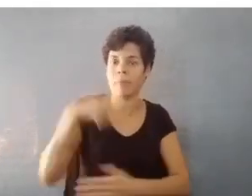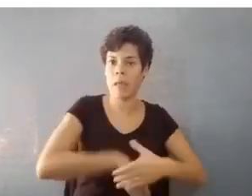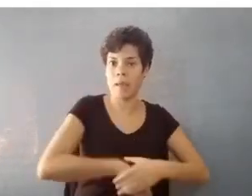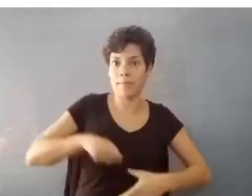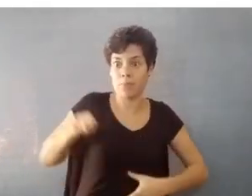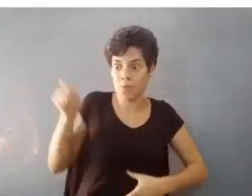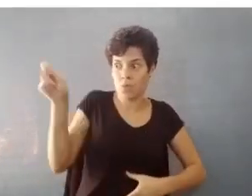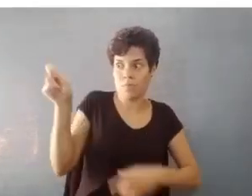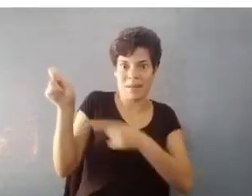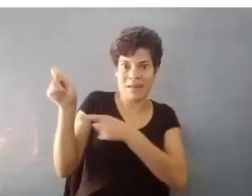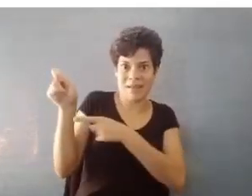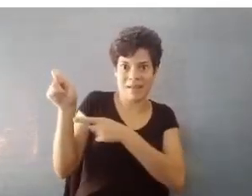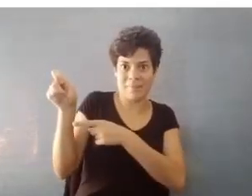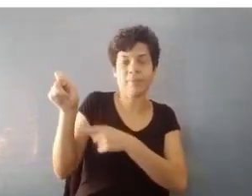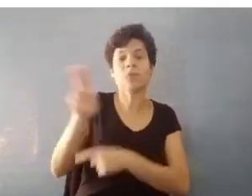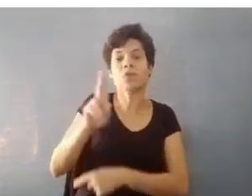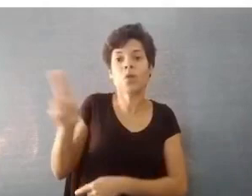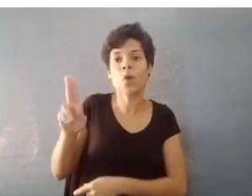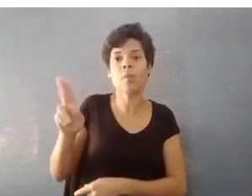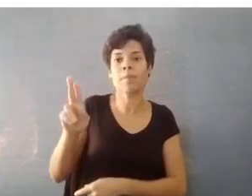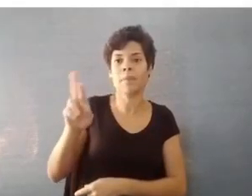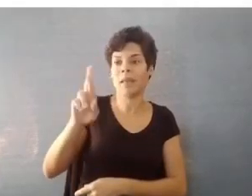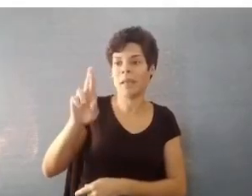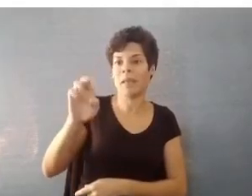de República Velha.